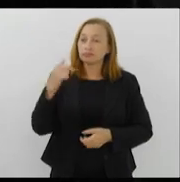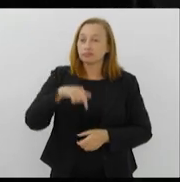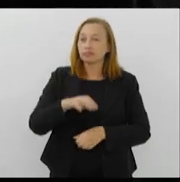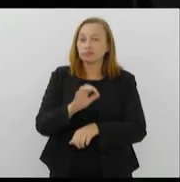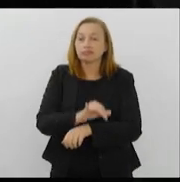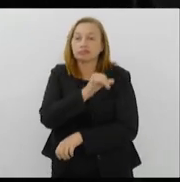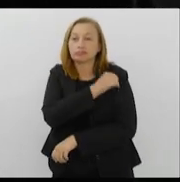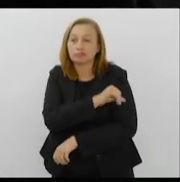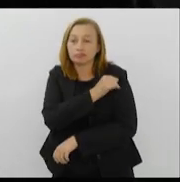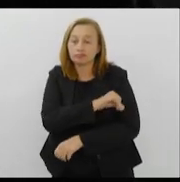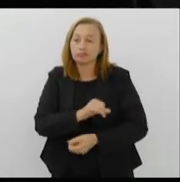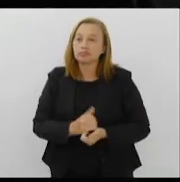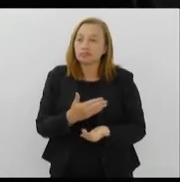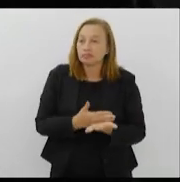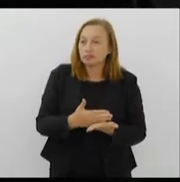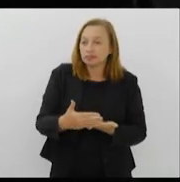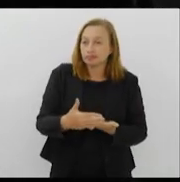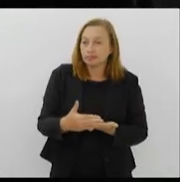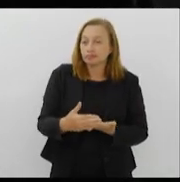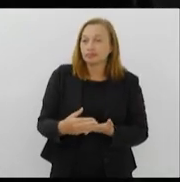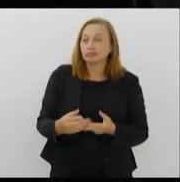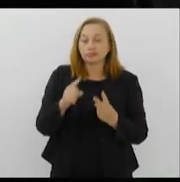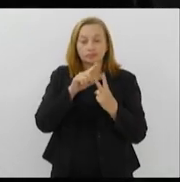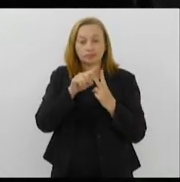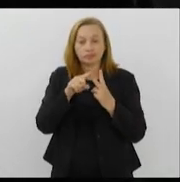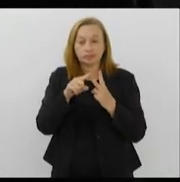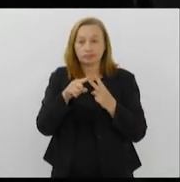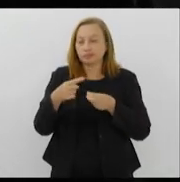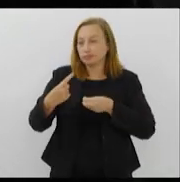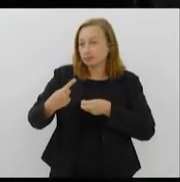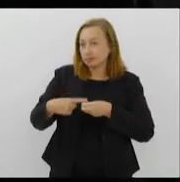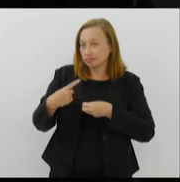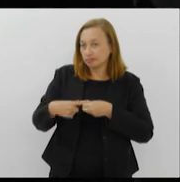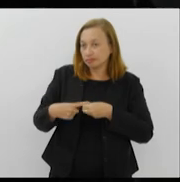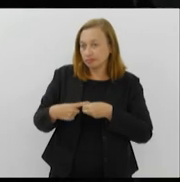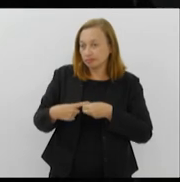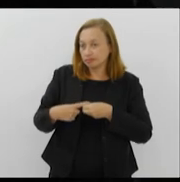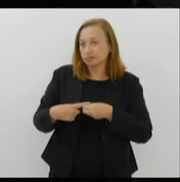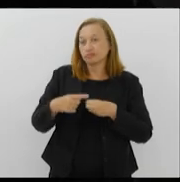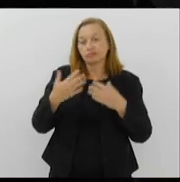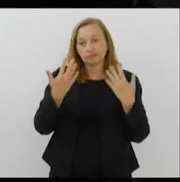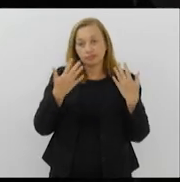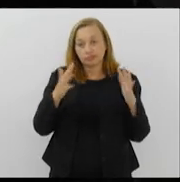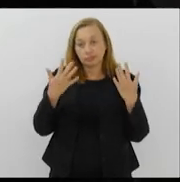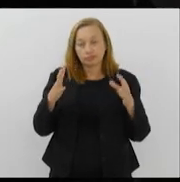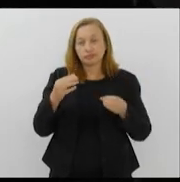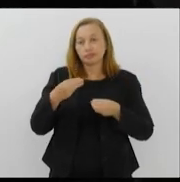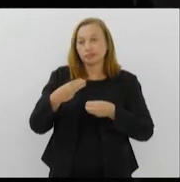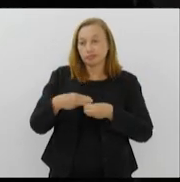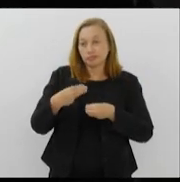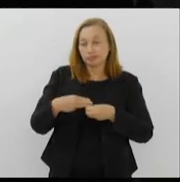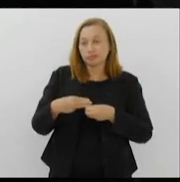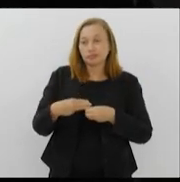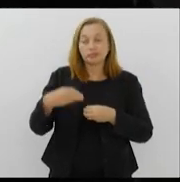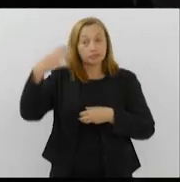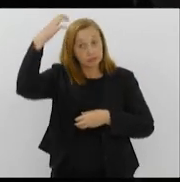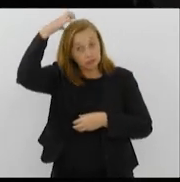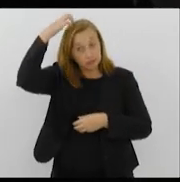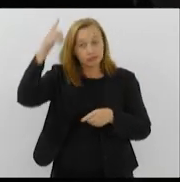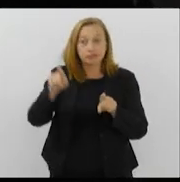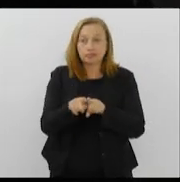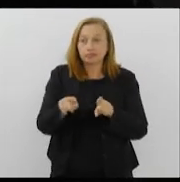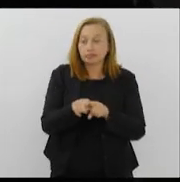Rio de Janeiro, inicialmente seremos dois municípios contemplados, não é, Angra dos Reis e Petrópolis,